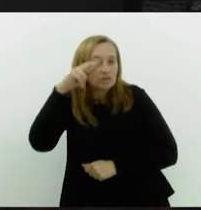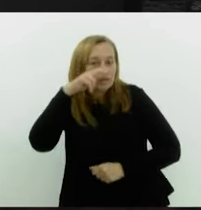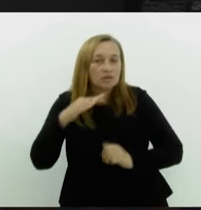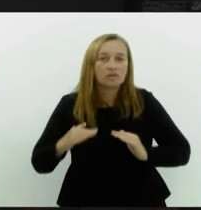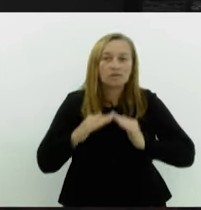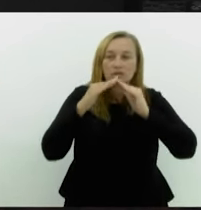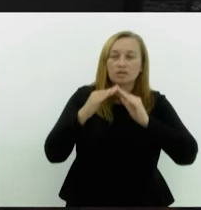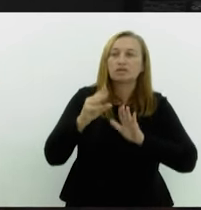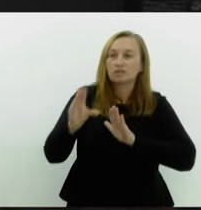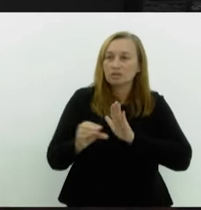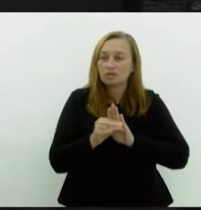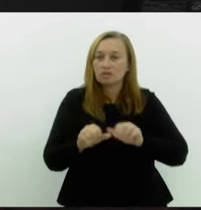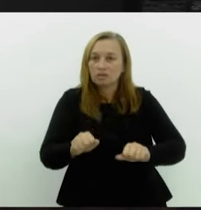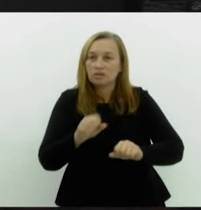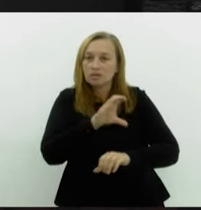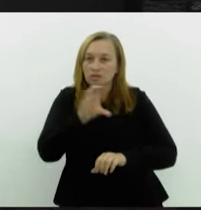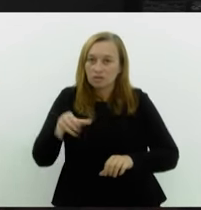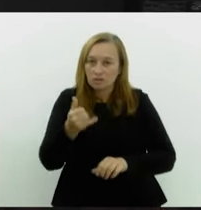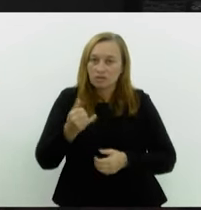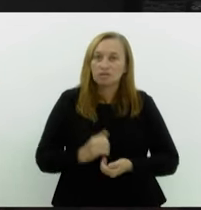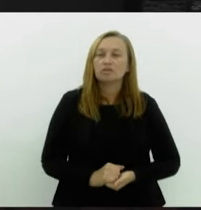Controle, favorável com as emendas da CCJ.